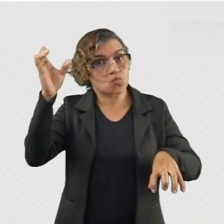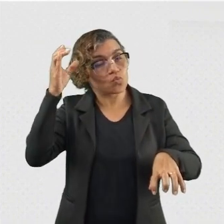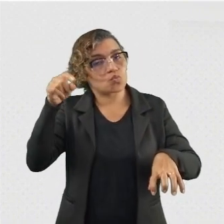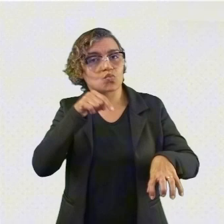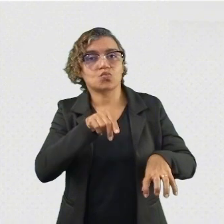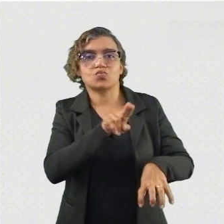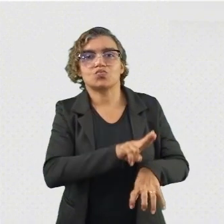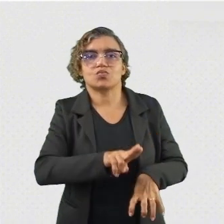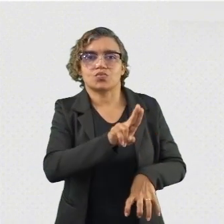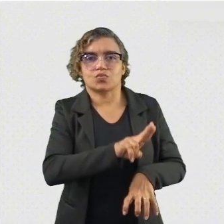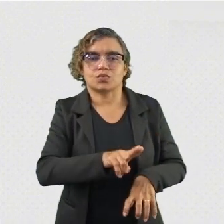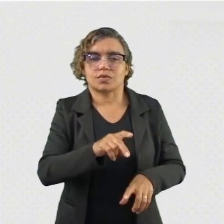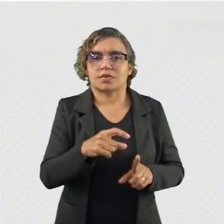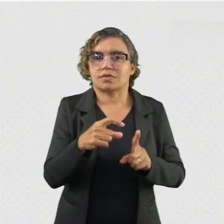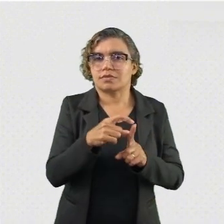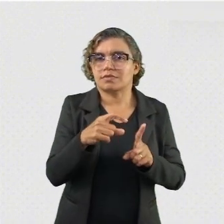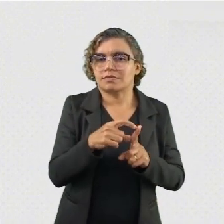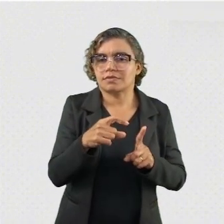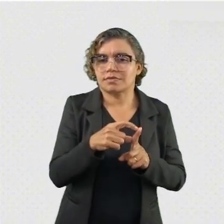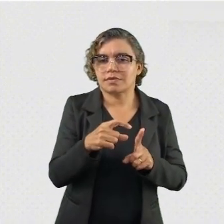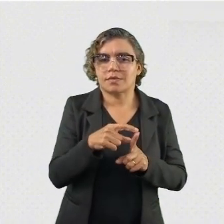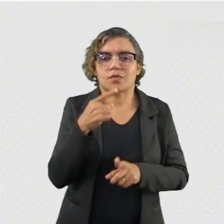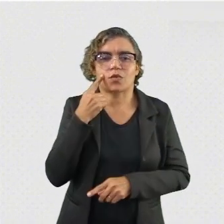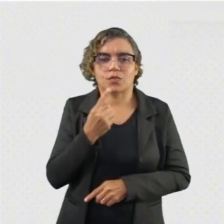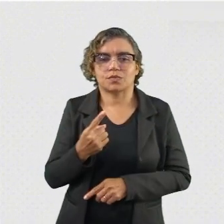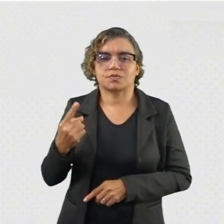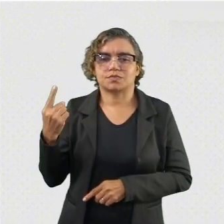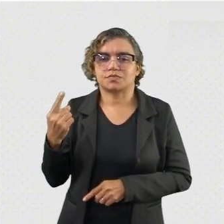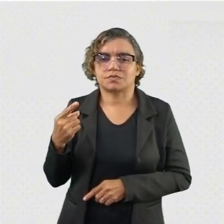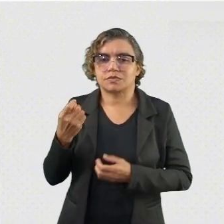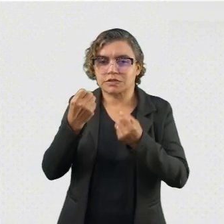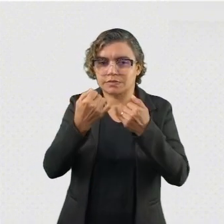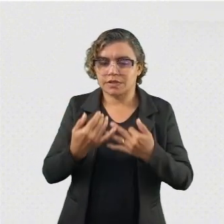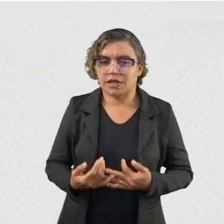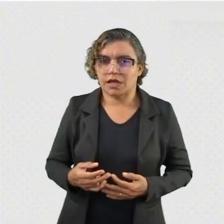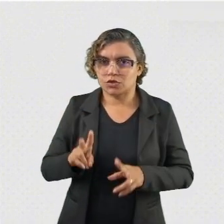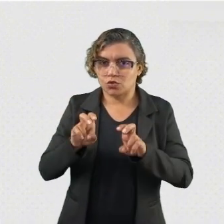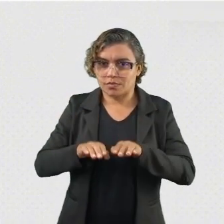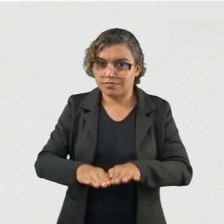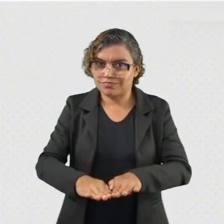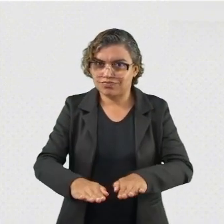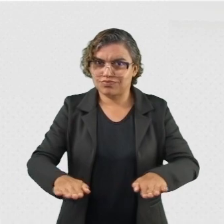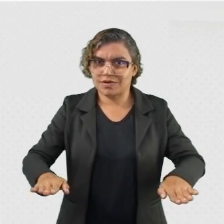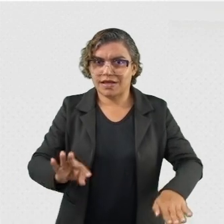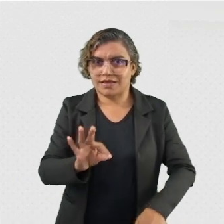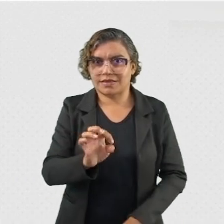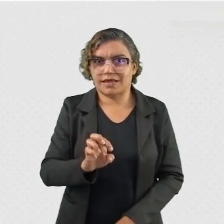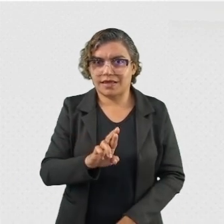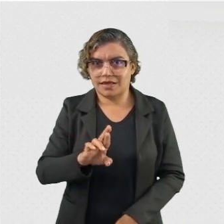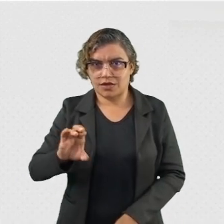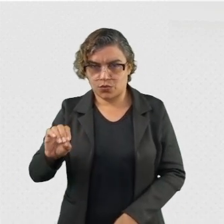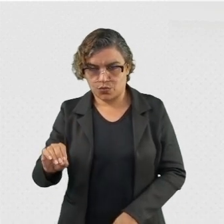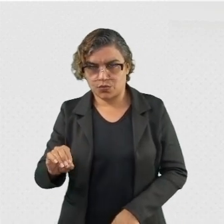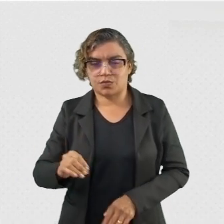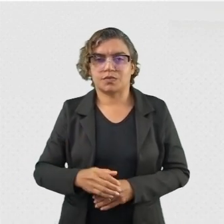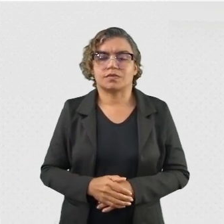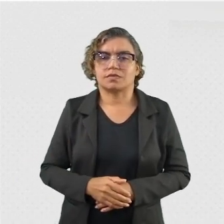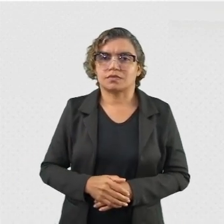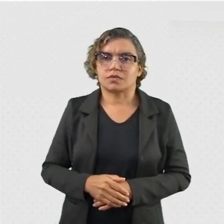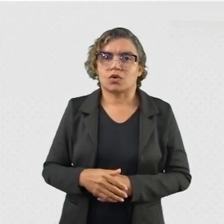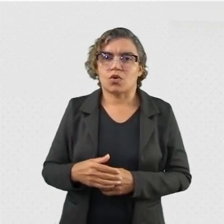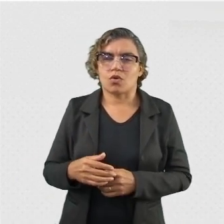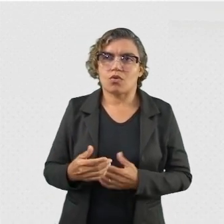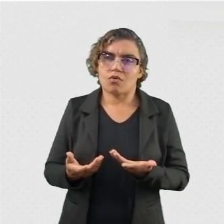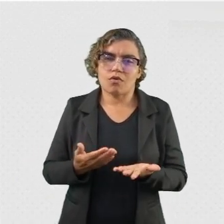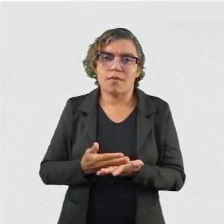eles usam esse termo first floor para falar do térreo. Ou seja, eles começam a contar o